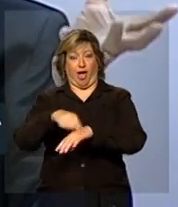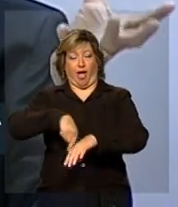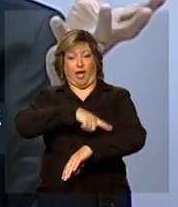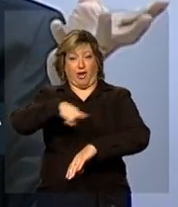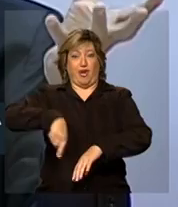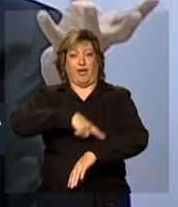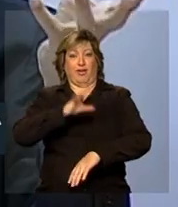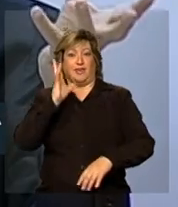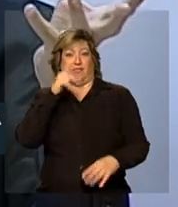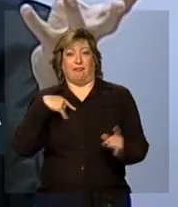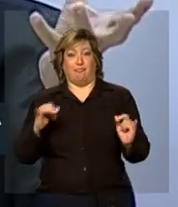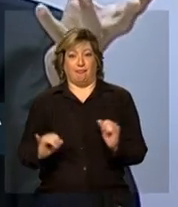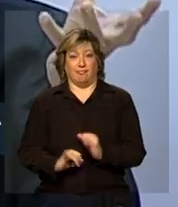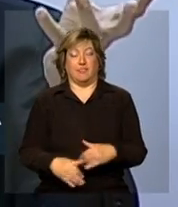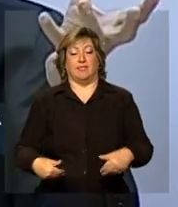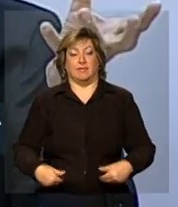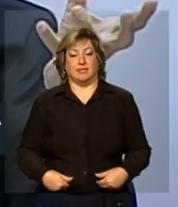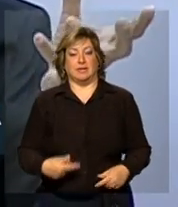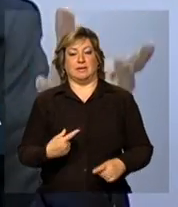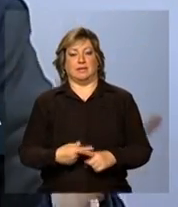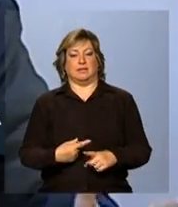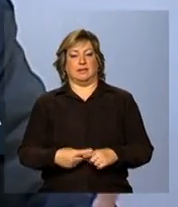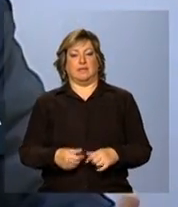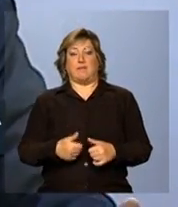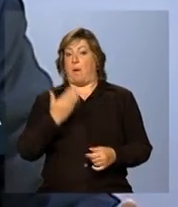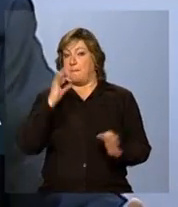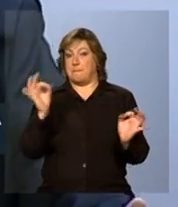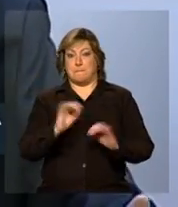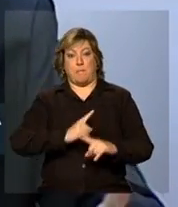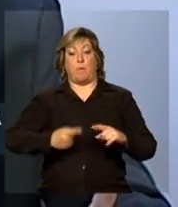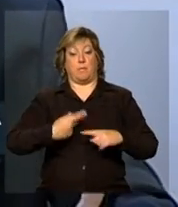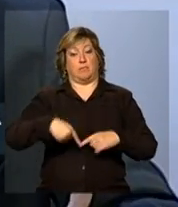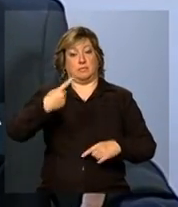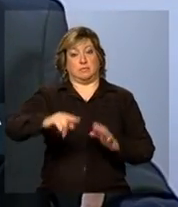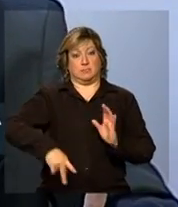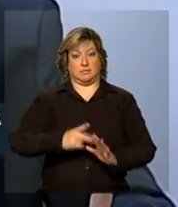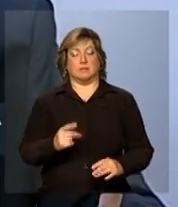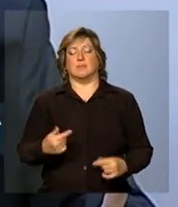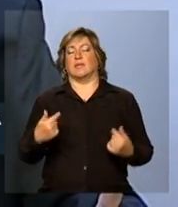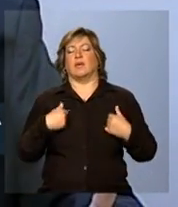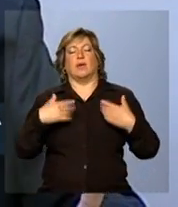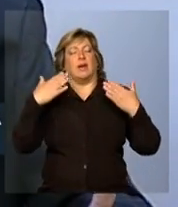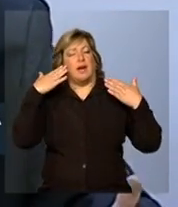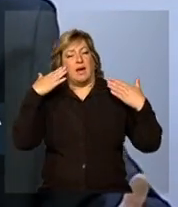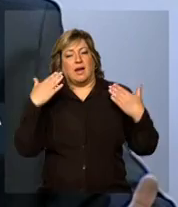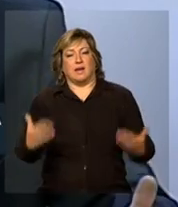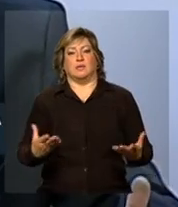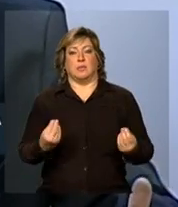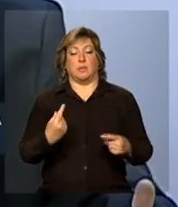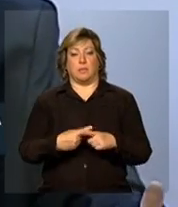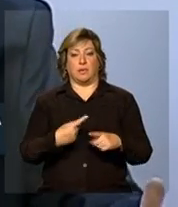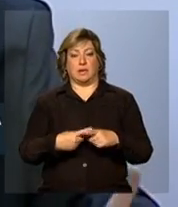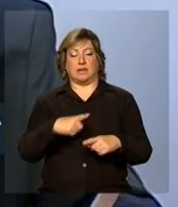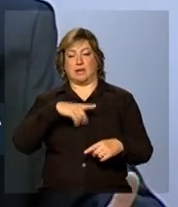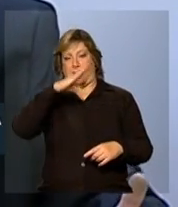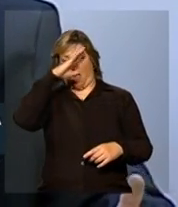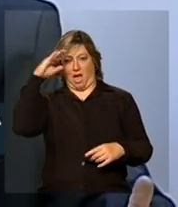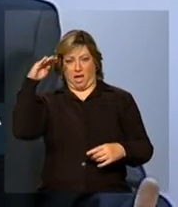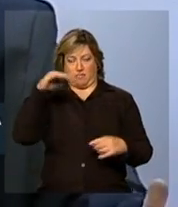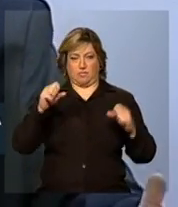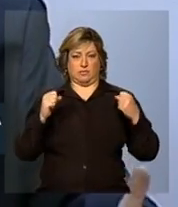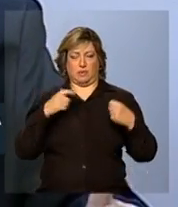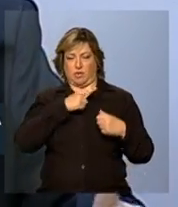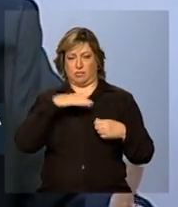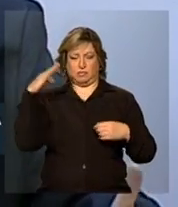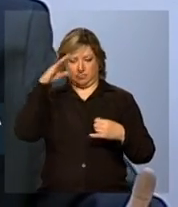muito importante lembrar, porque a gente fica esse tempo todo sem comer. E aí eu sou tão grato, porque passa pelos pilotos, passa por esse